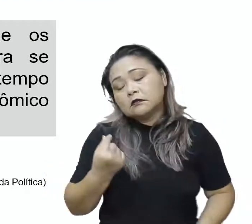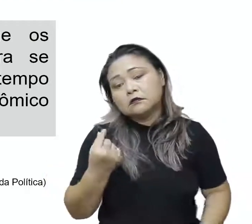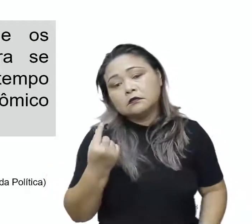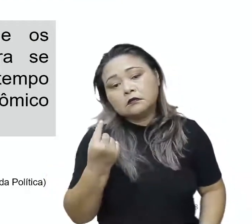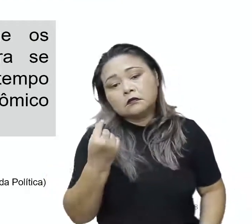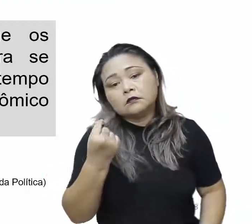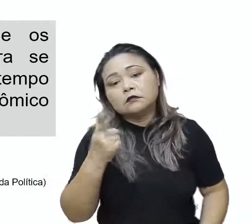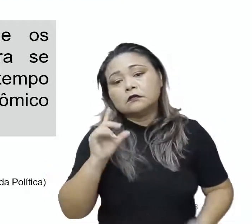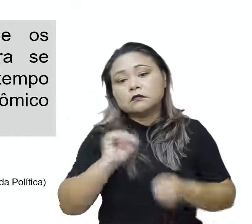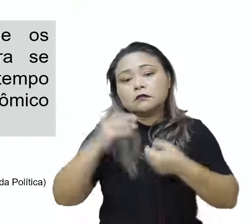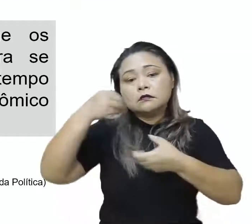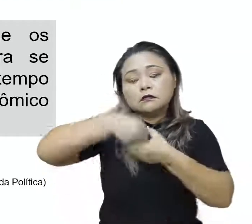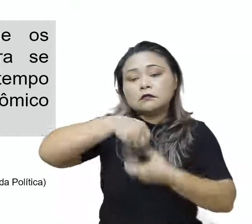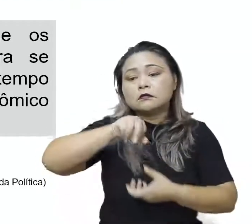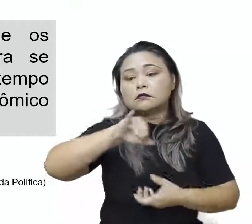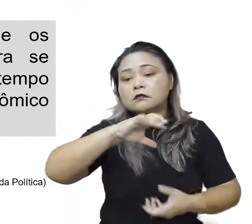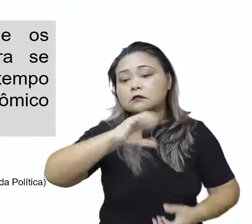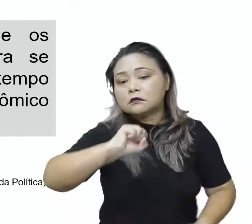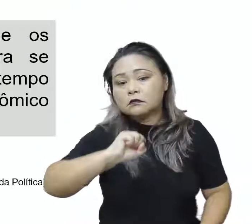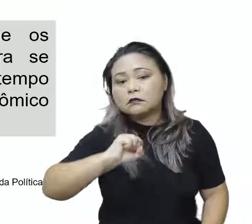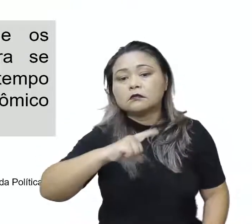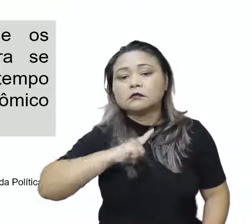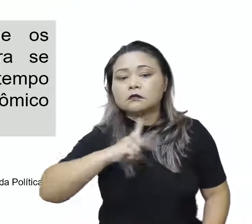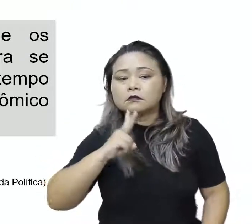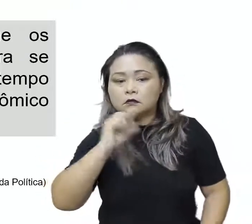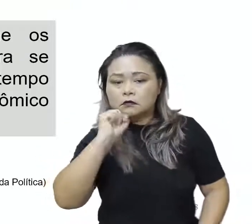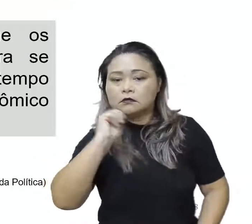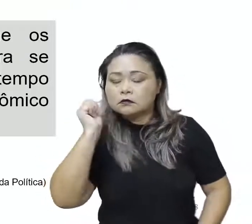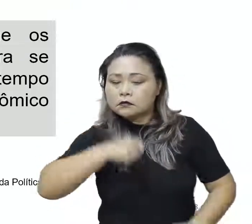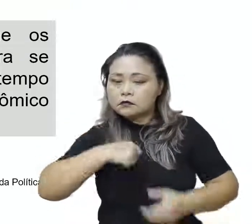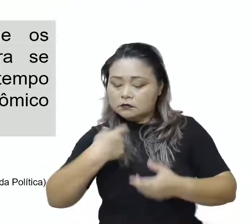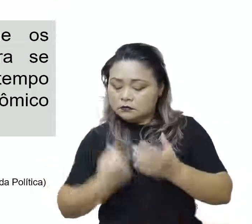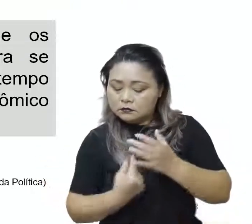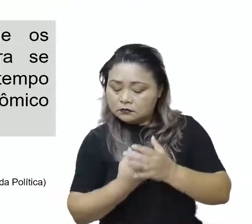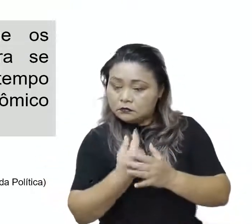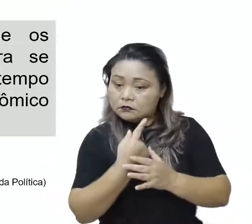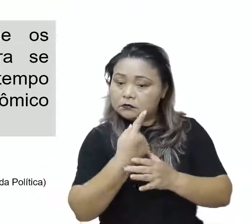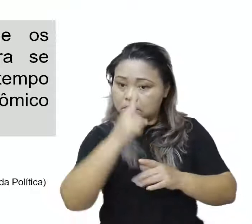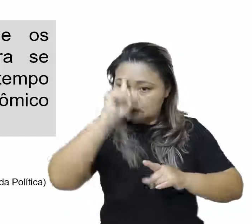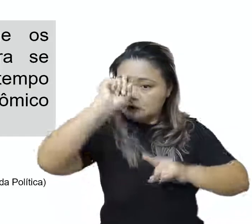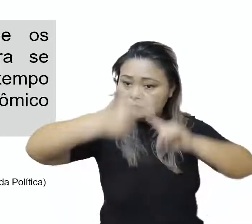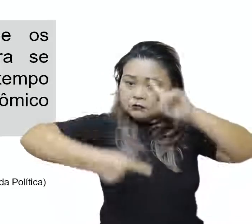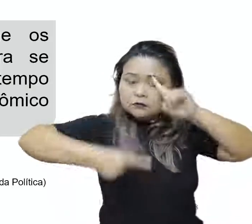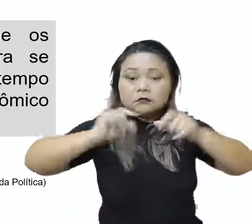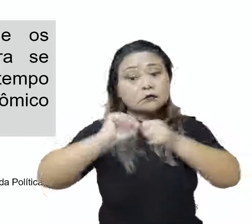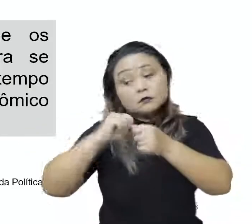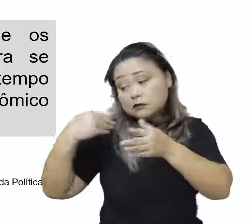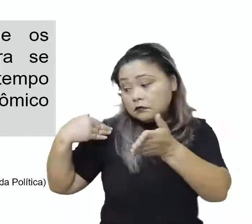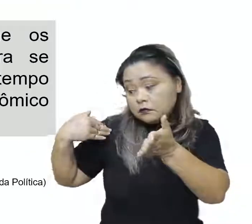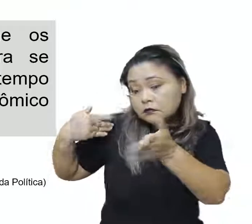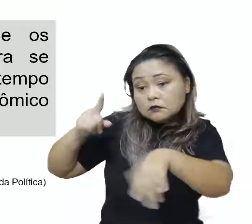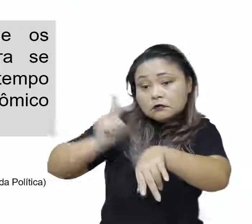que os integrantes do BRICS têm potencial para se tornar economias dominantes em pouco tempo, porque são os países com